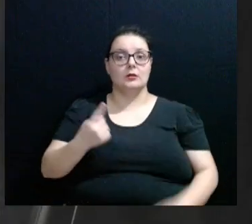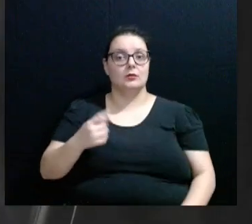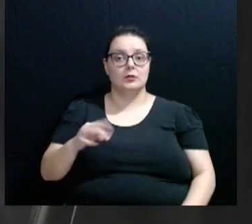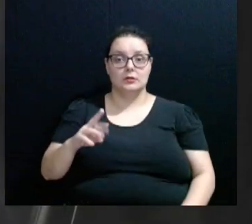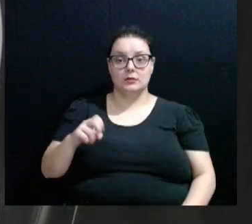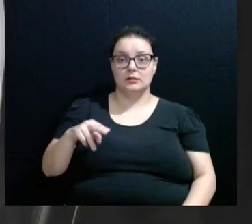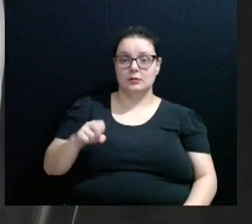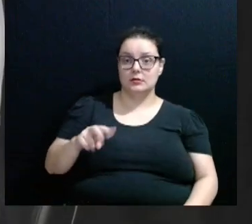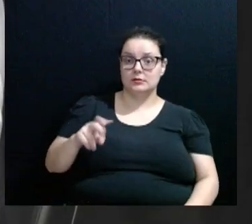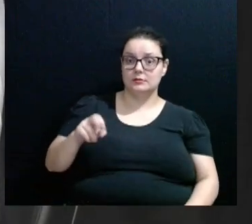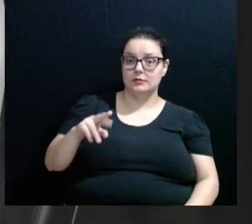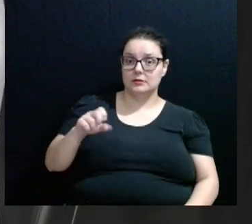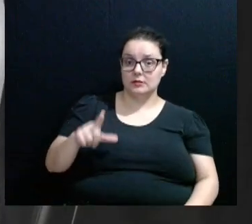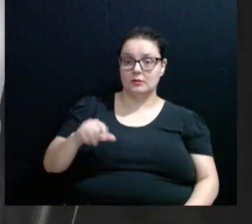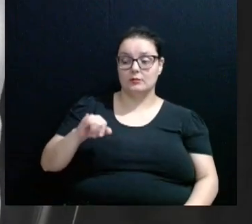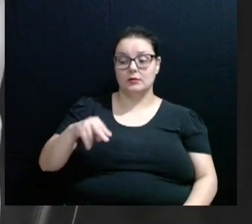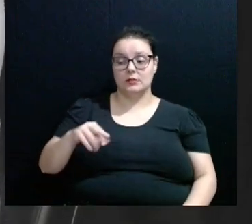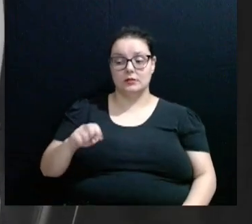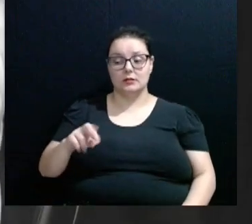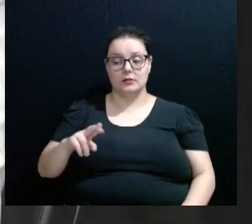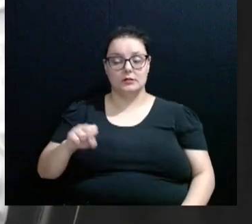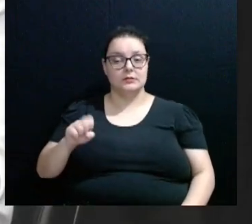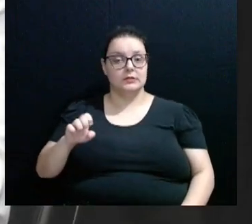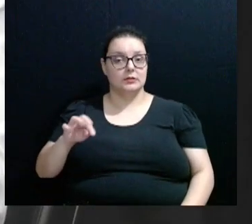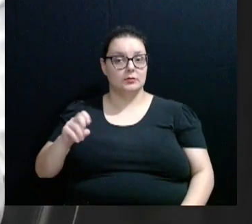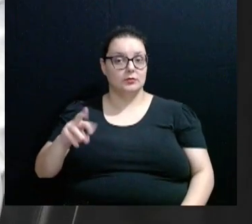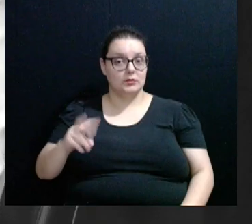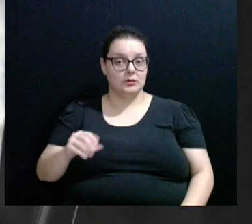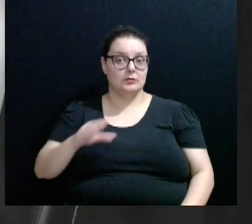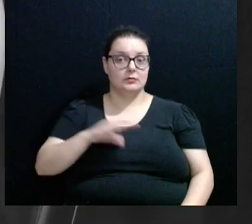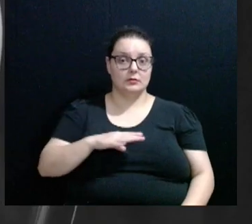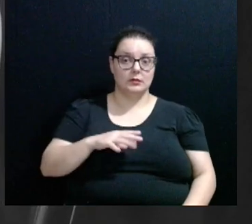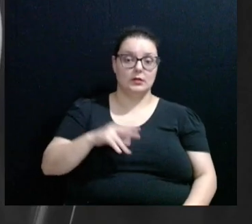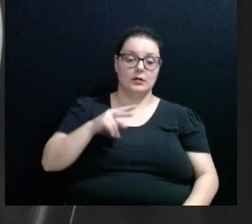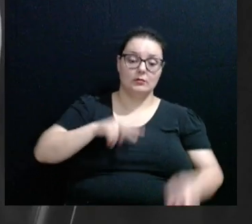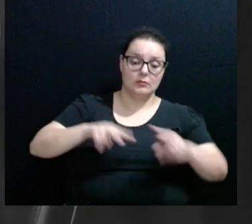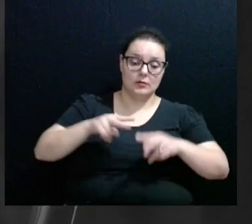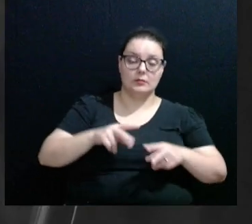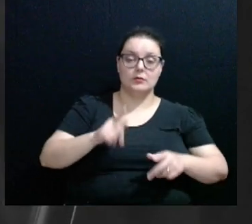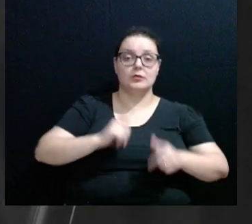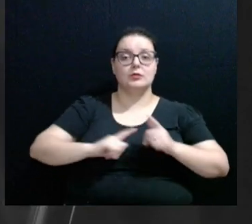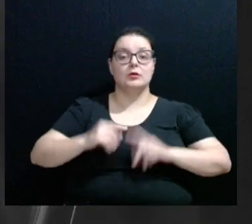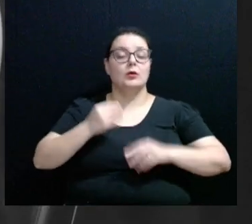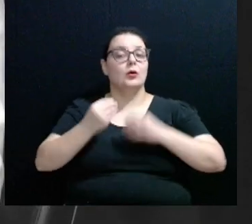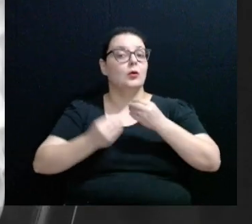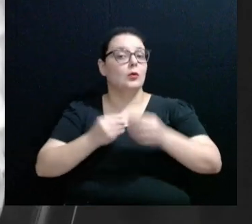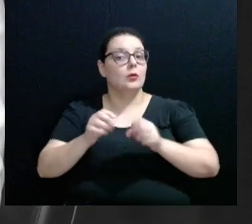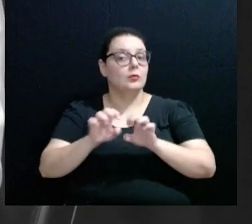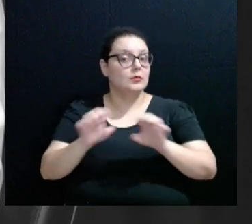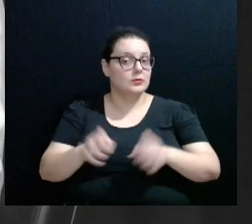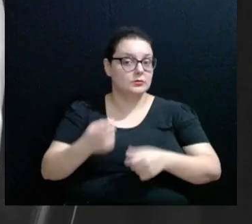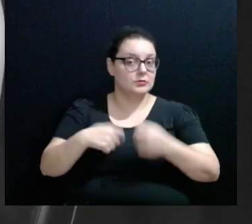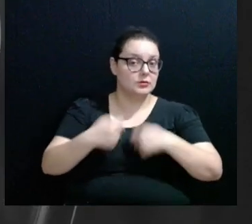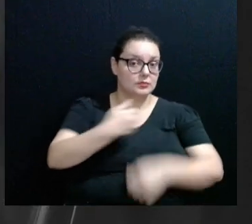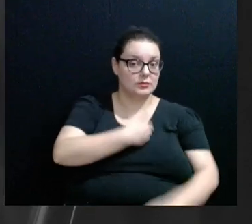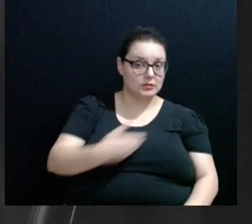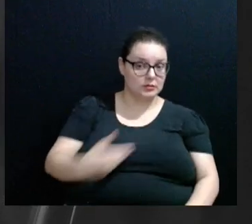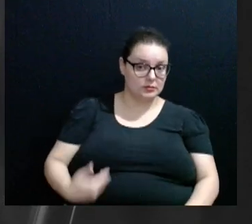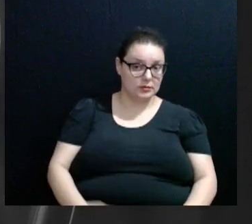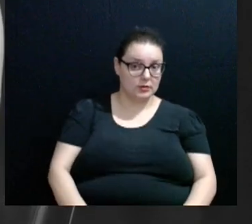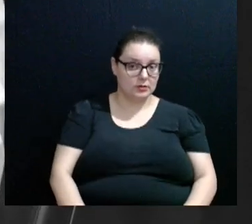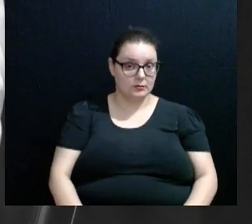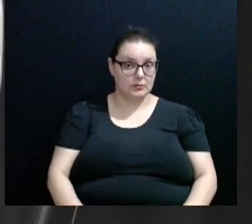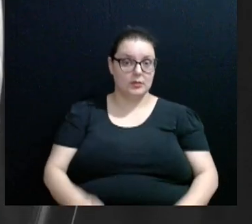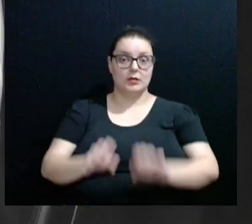intersetorial da cidade. E aí a gente tem que ter um olhar de gestão daí. Como é a estrutura da administração pública. A estrutura da